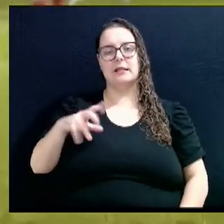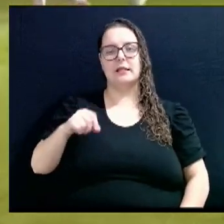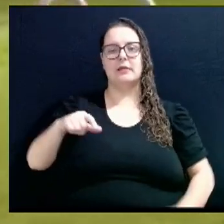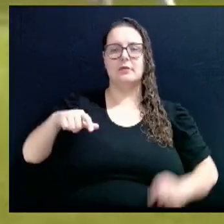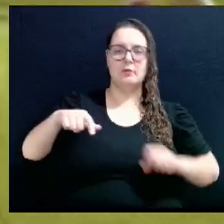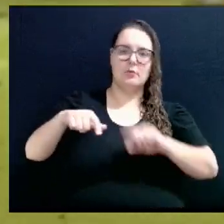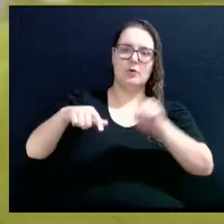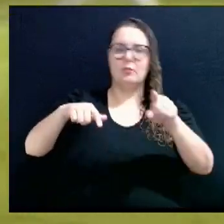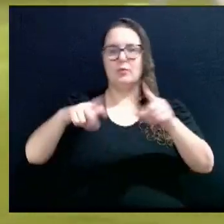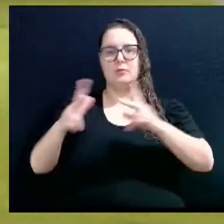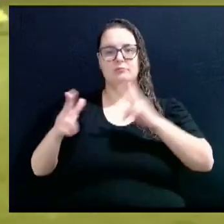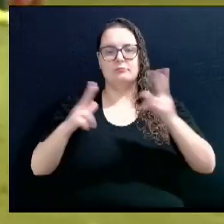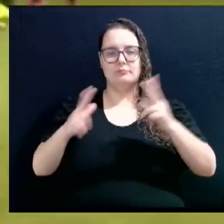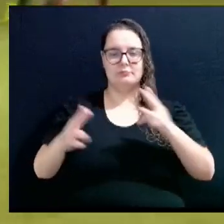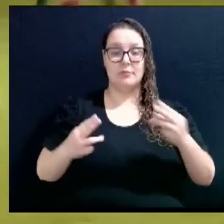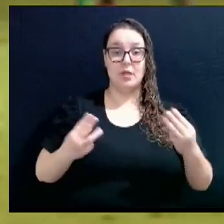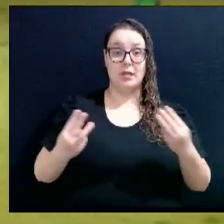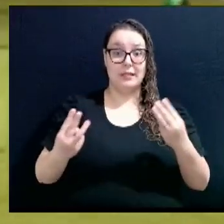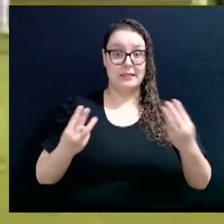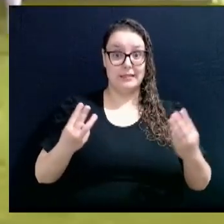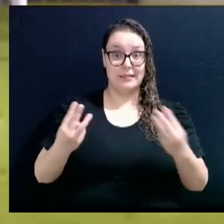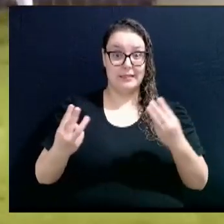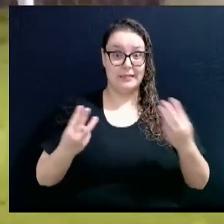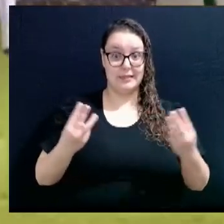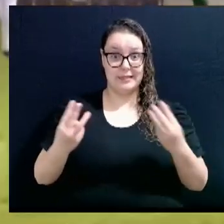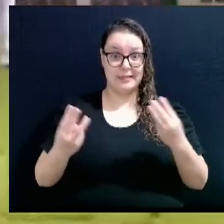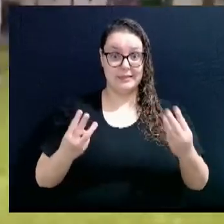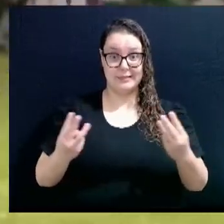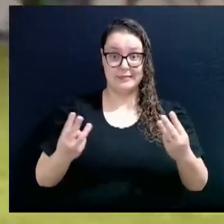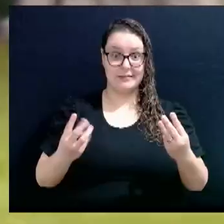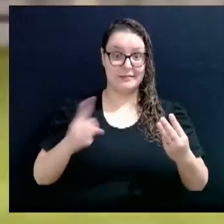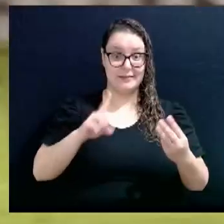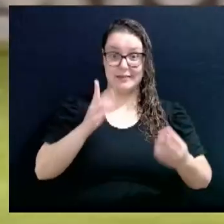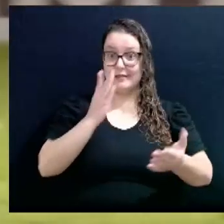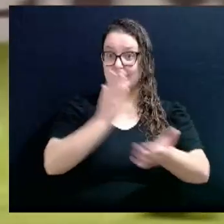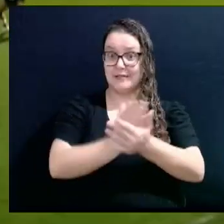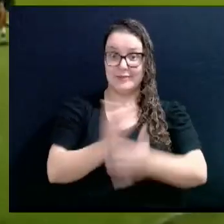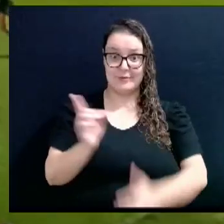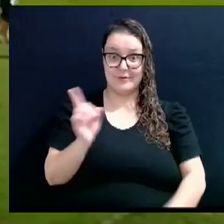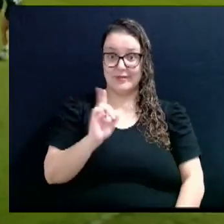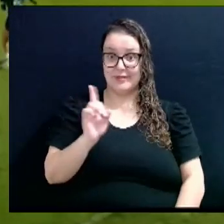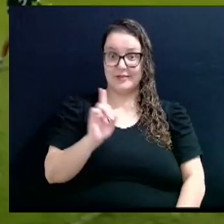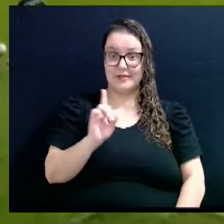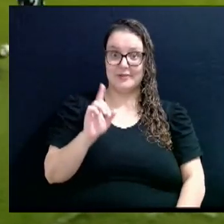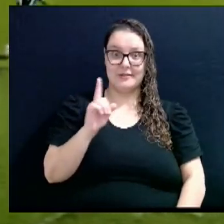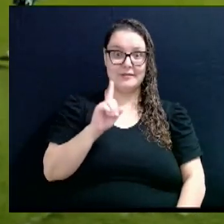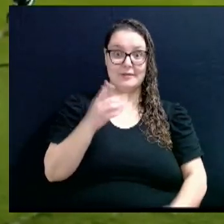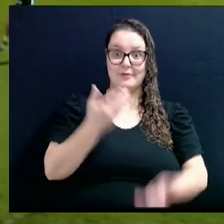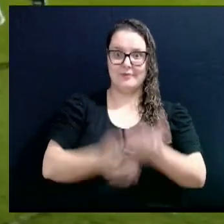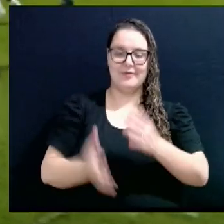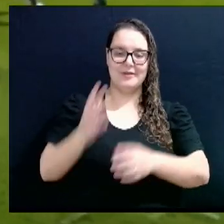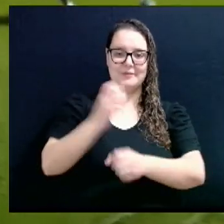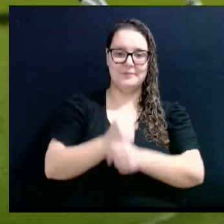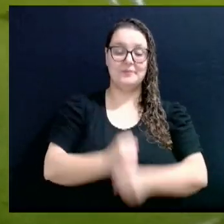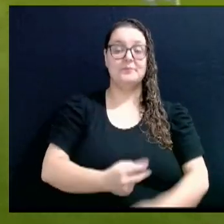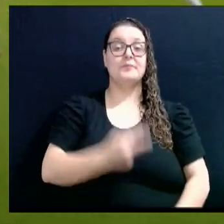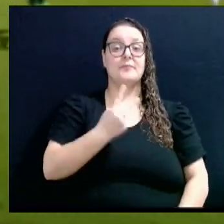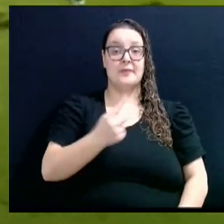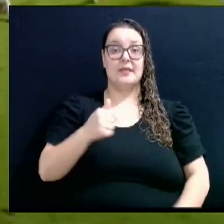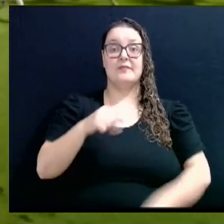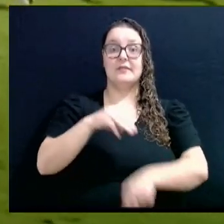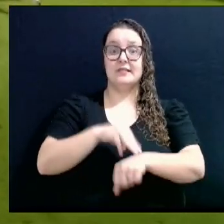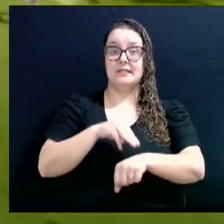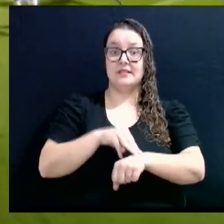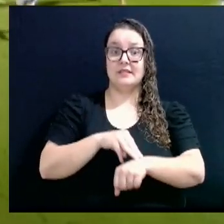igual, 3-3, e não parou por aí, não perca a conta. Aos 27 minutos, Diego